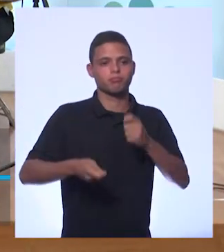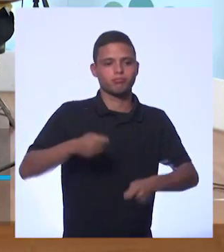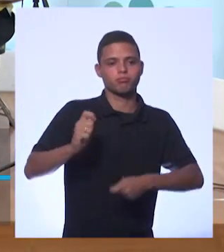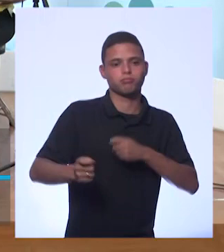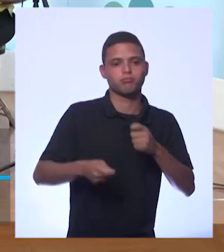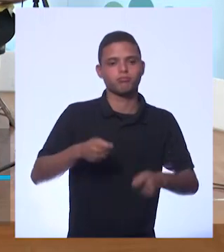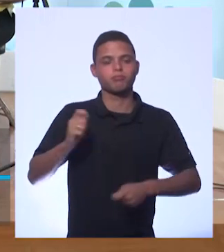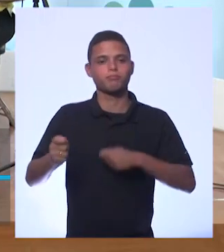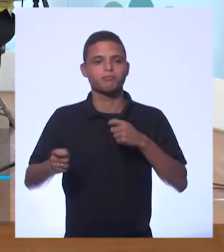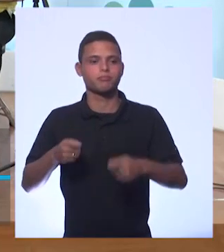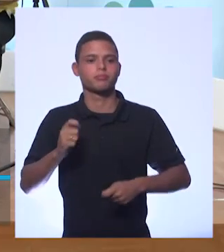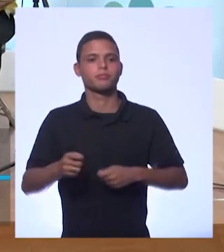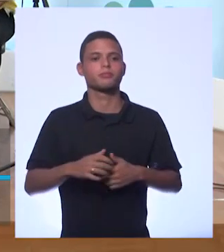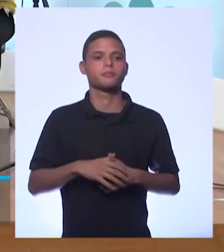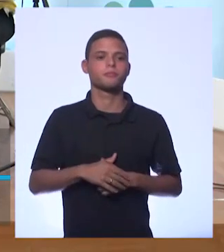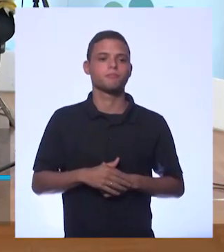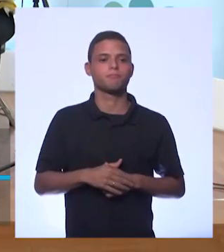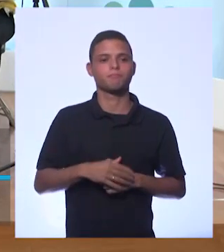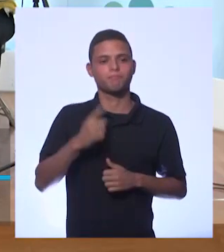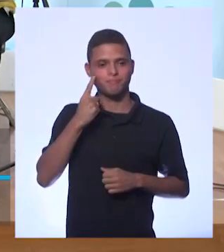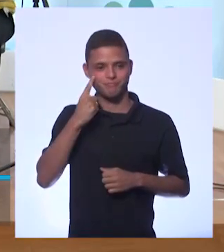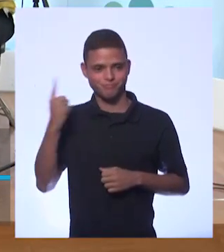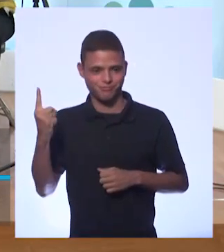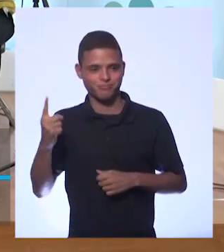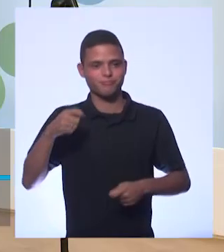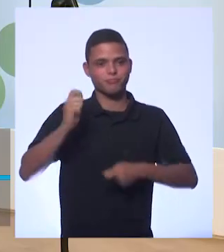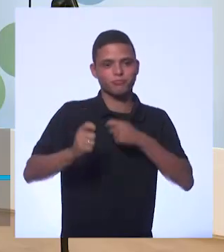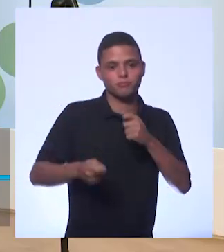Peraí, deixa eu pôr aqui o chimbal que vai ficar mais legal.